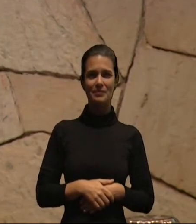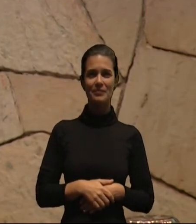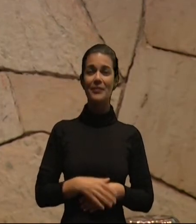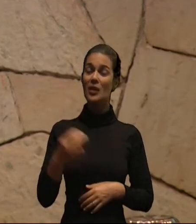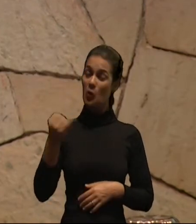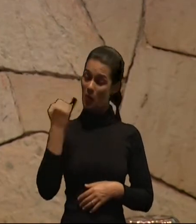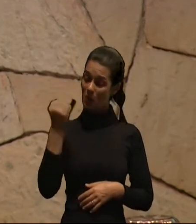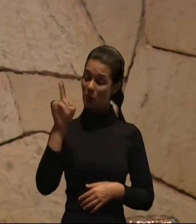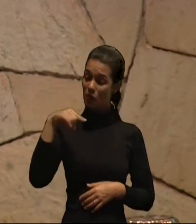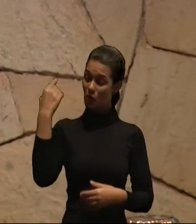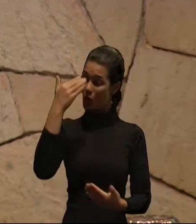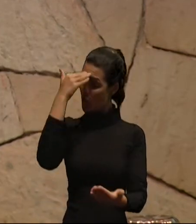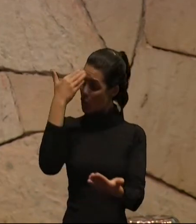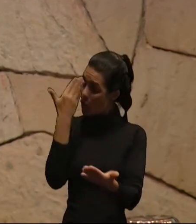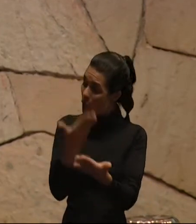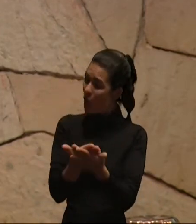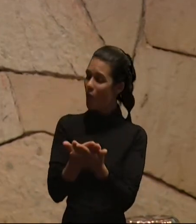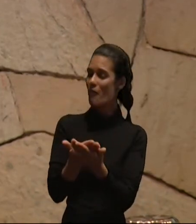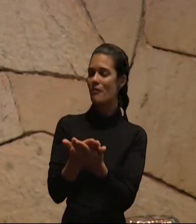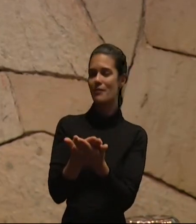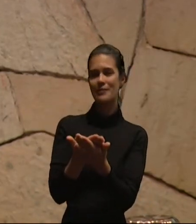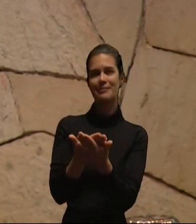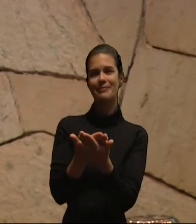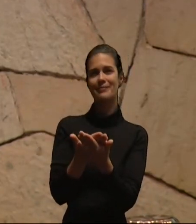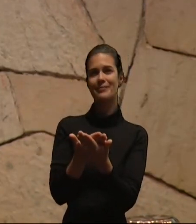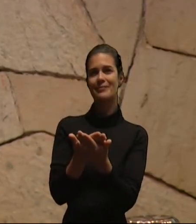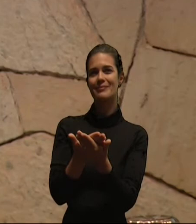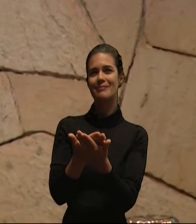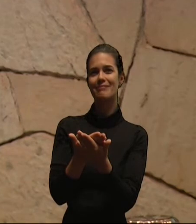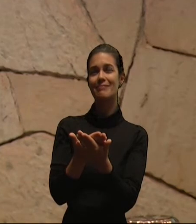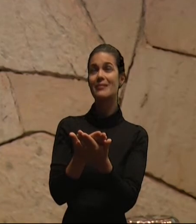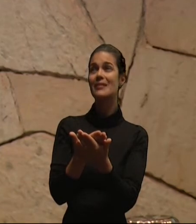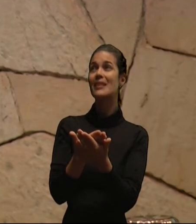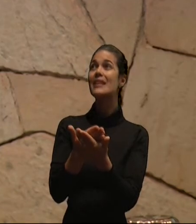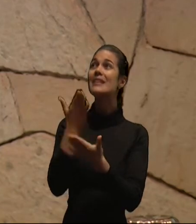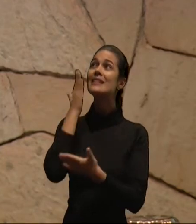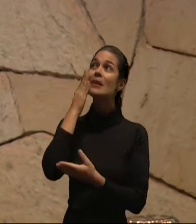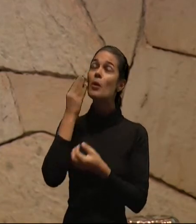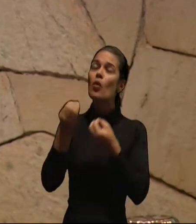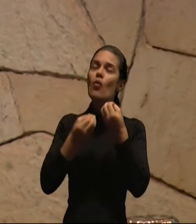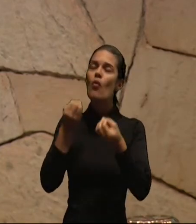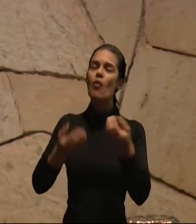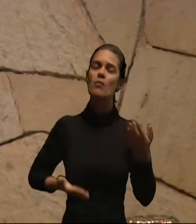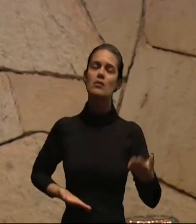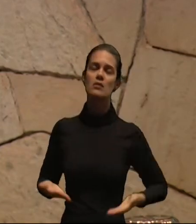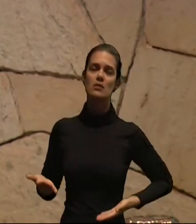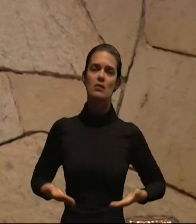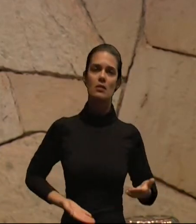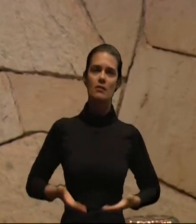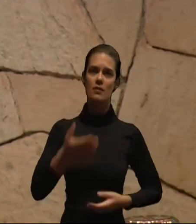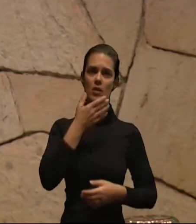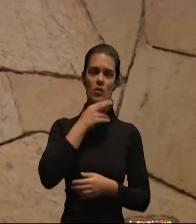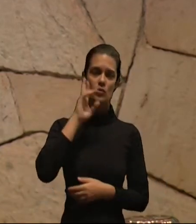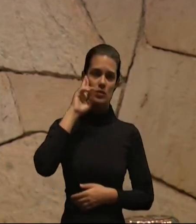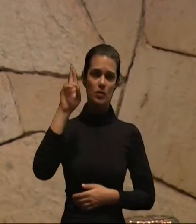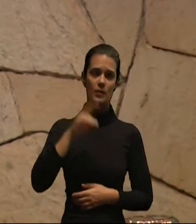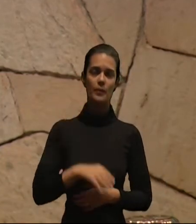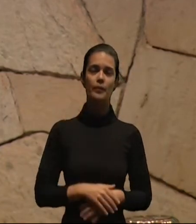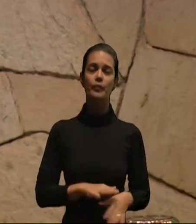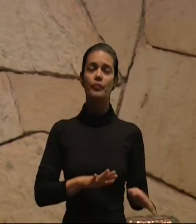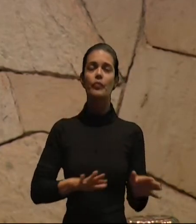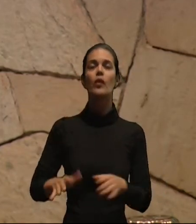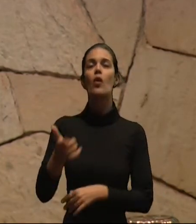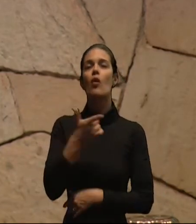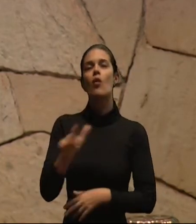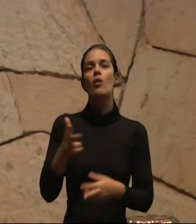procurar novas descobertas de como nós podemos servir ao Senhor. Uma outra coisa interessante